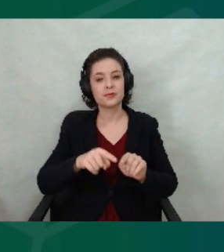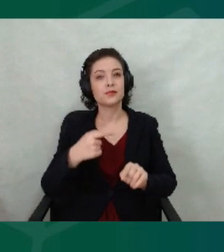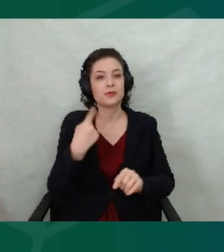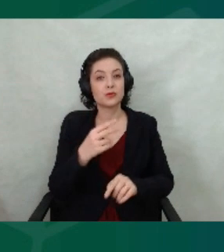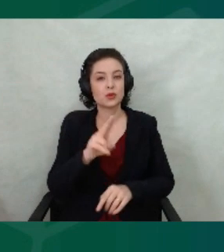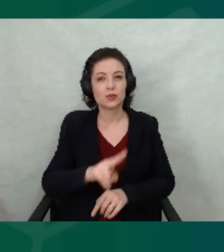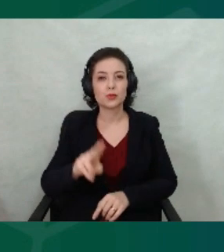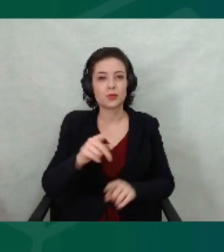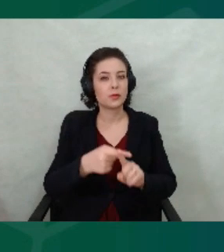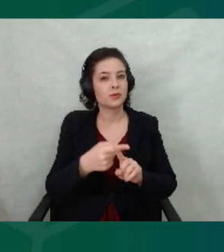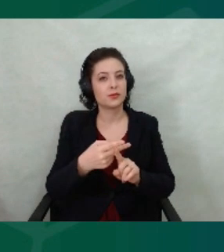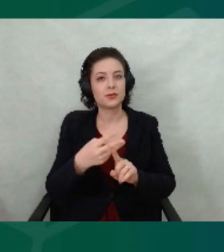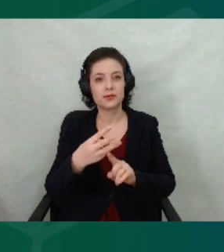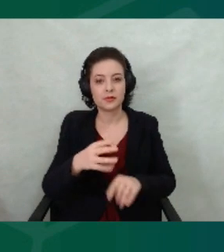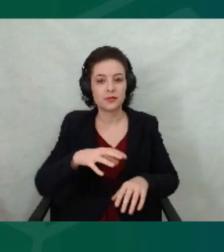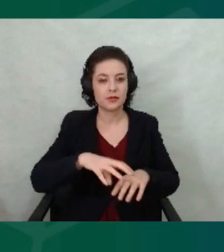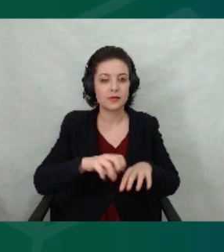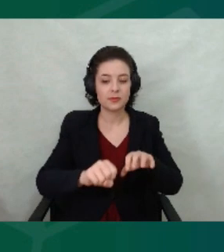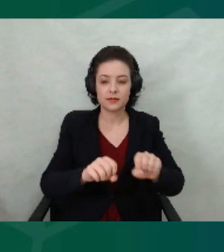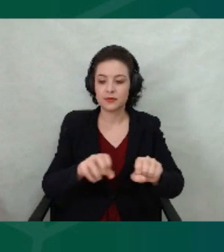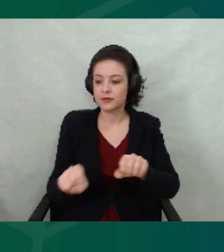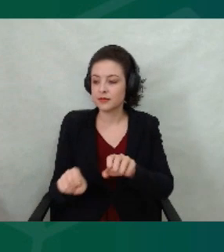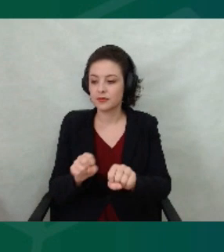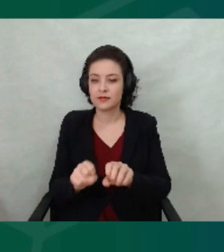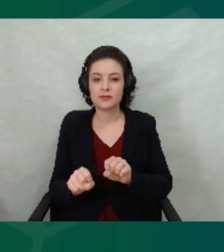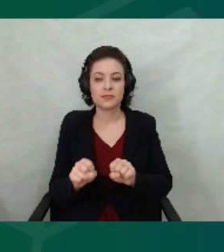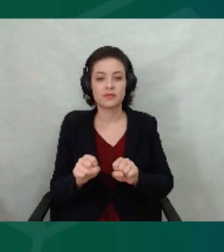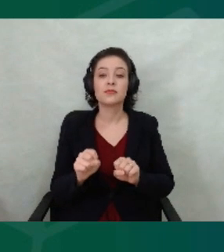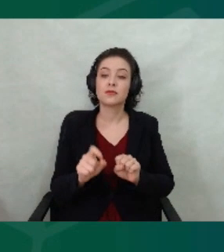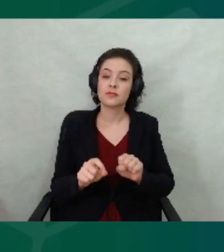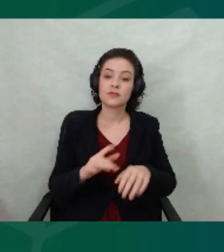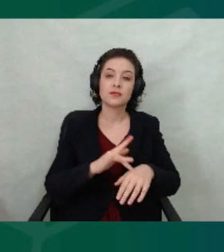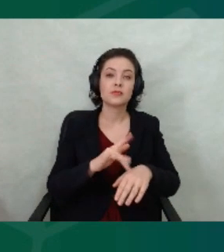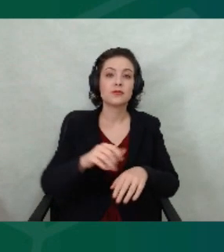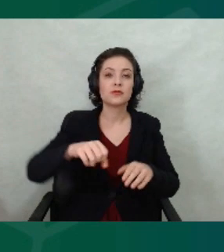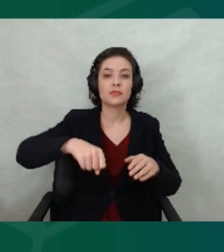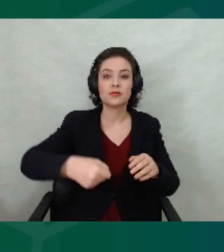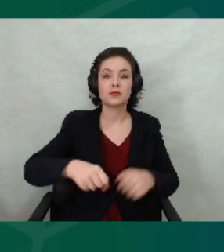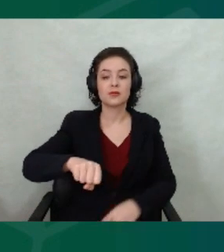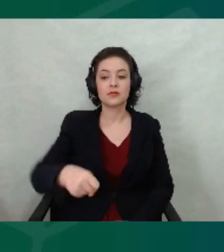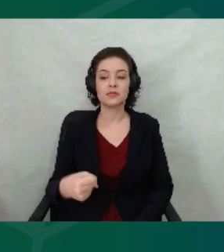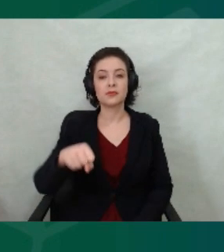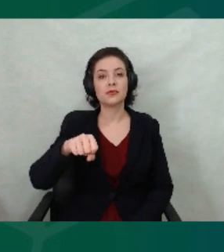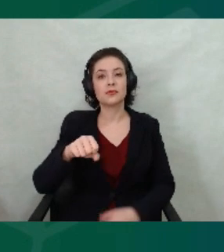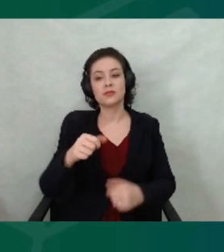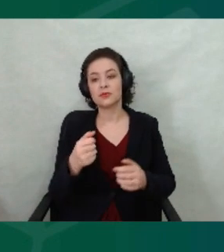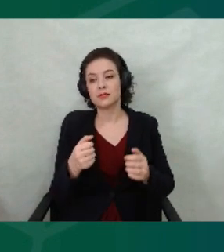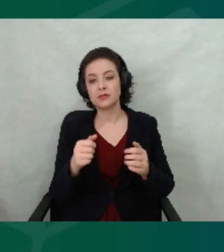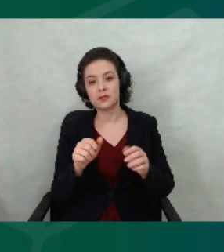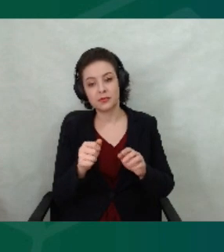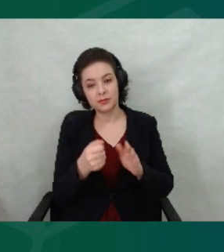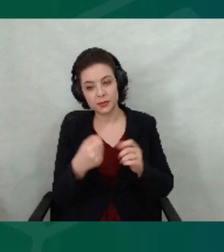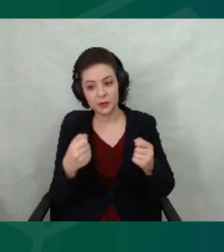toque. Essas superfícies com mais frequência de toque, elas são superfícies que podem estar mais contaminadas devido ao